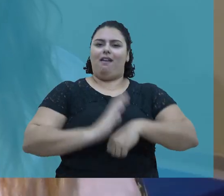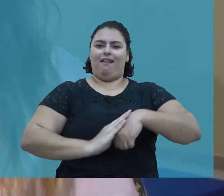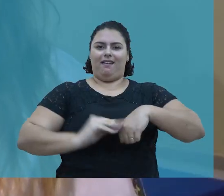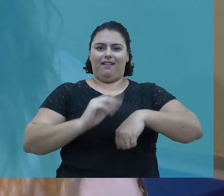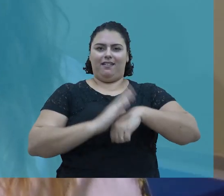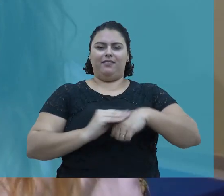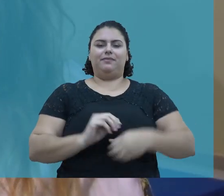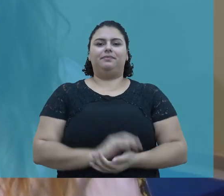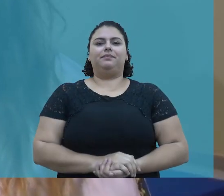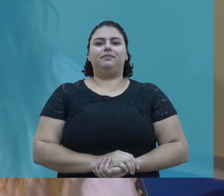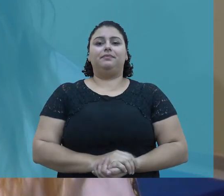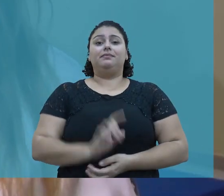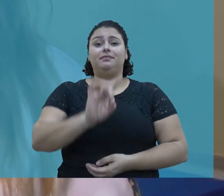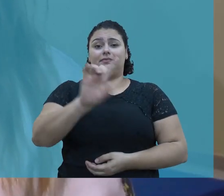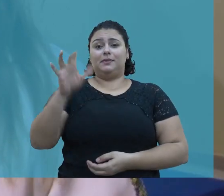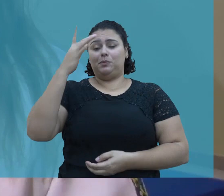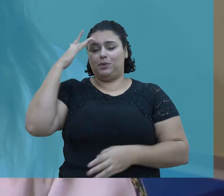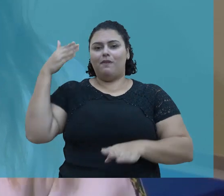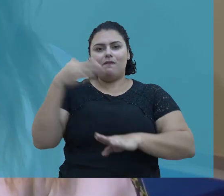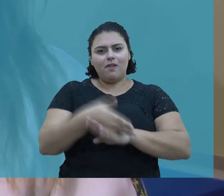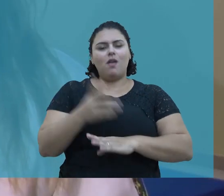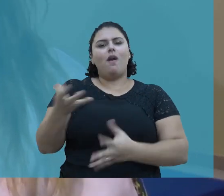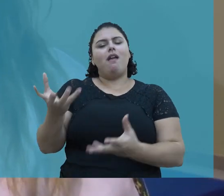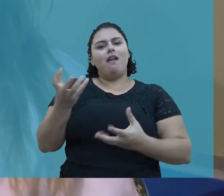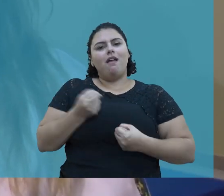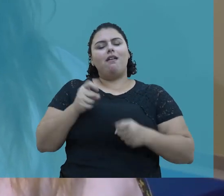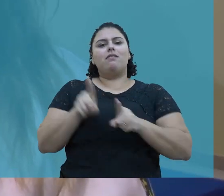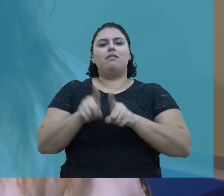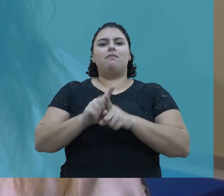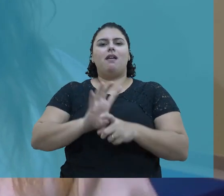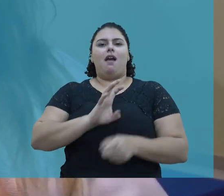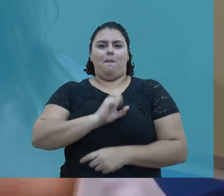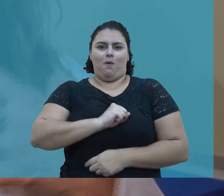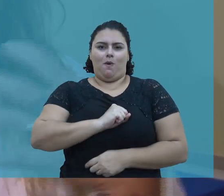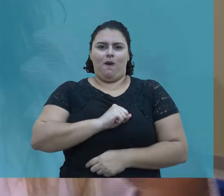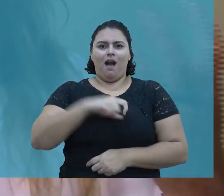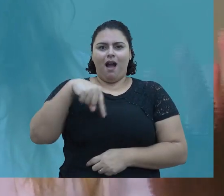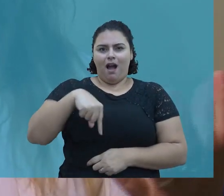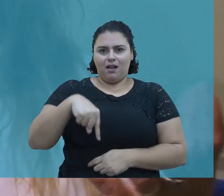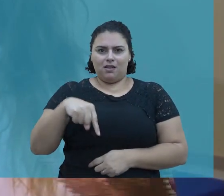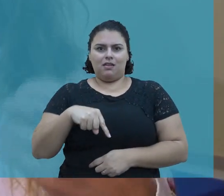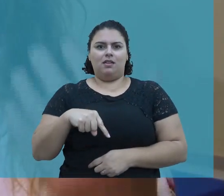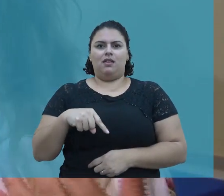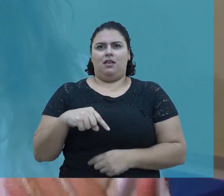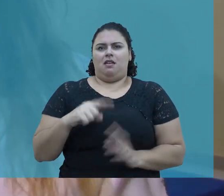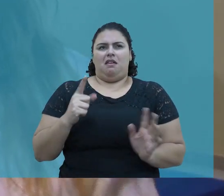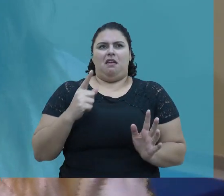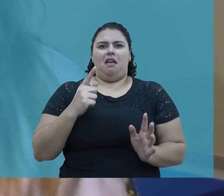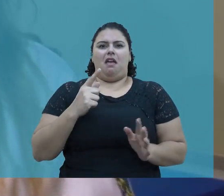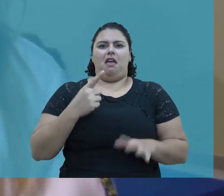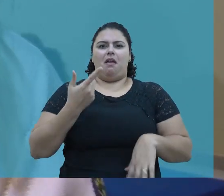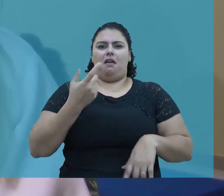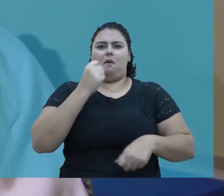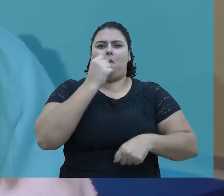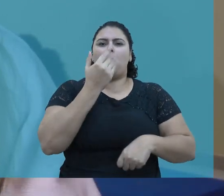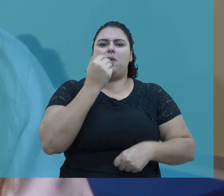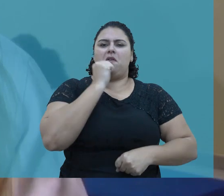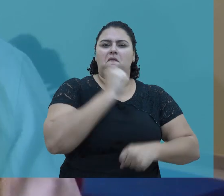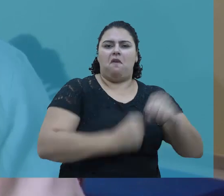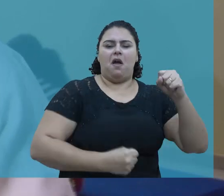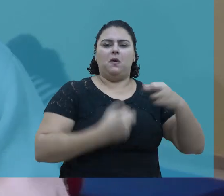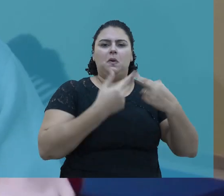alimento. Aqui, cada pessoa que veio foi para ser acolhida e amada. Então, aqui não é oferecido nenhum outro alimento que não